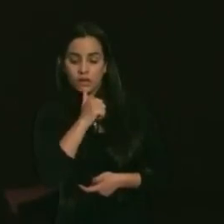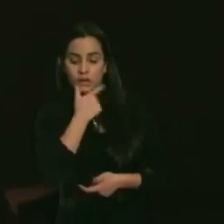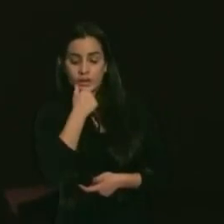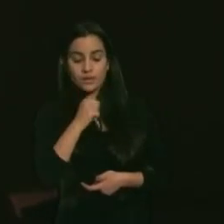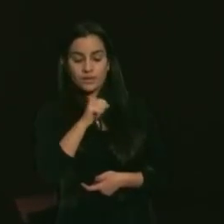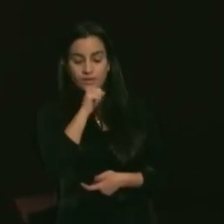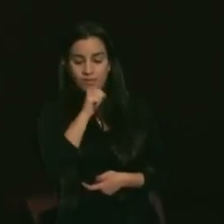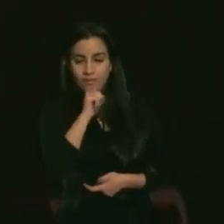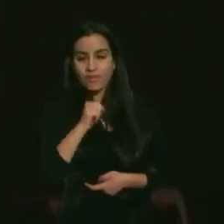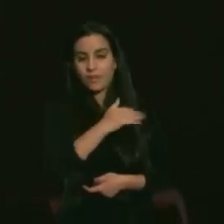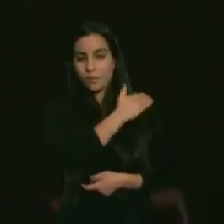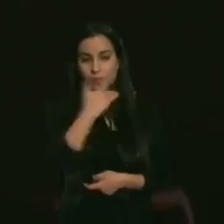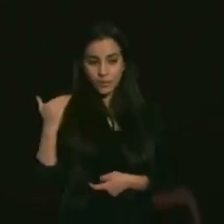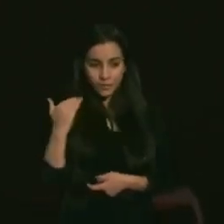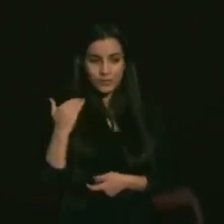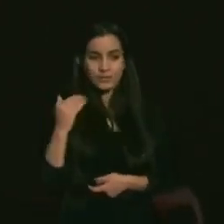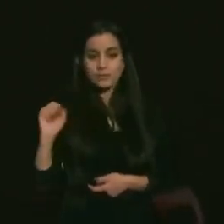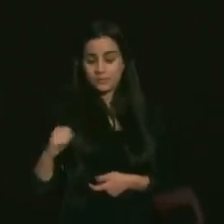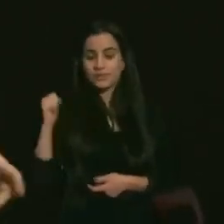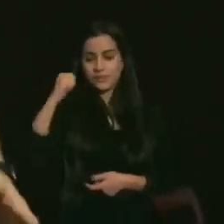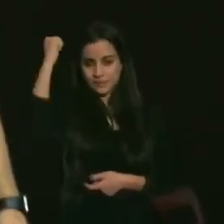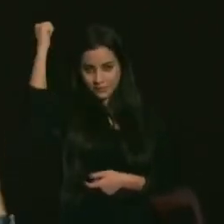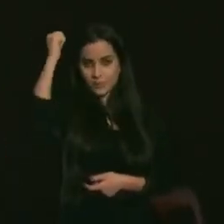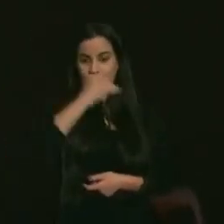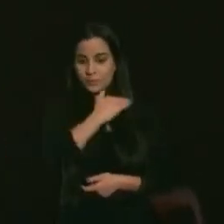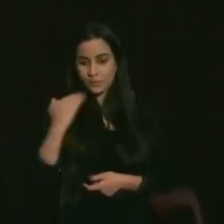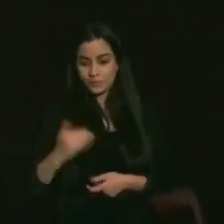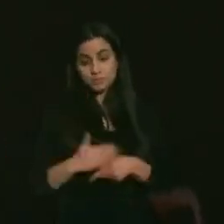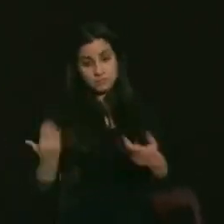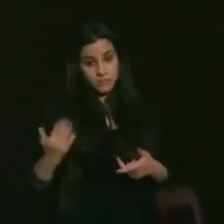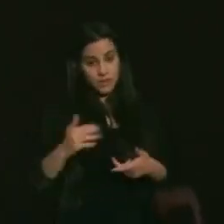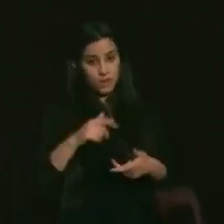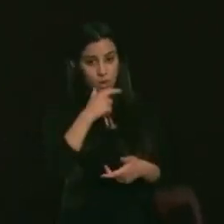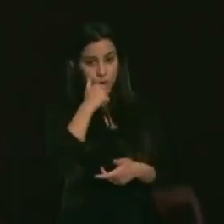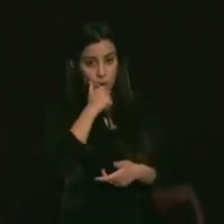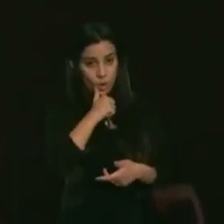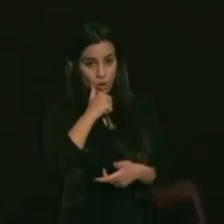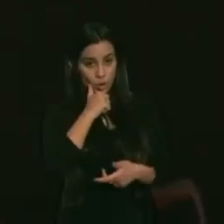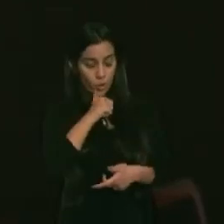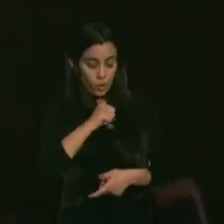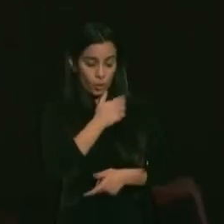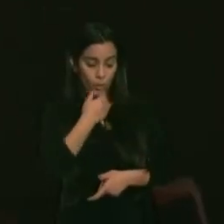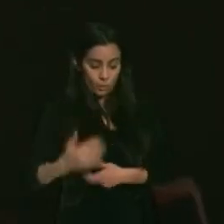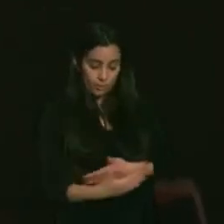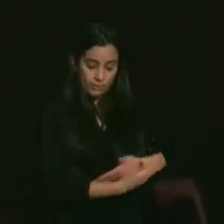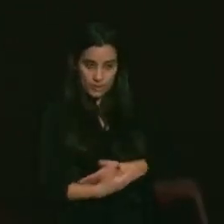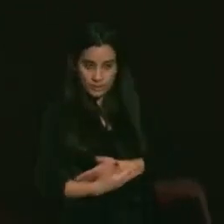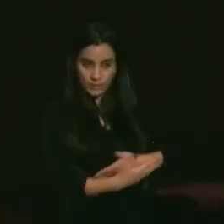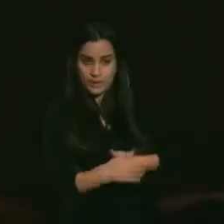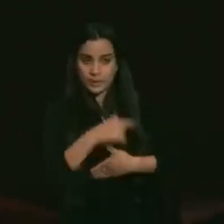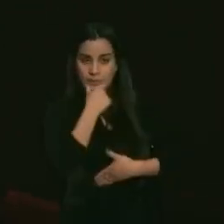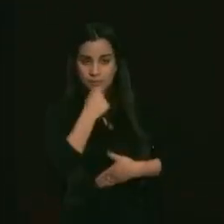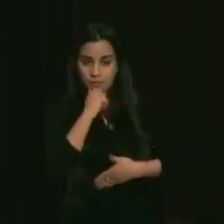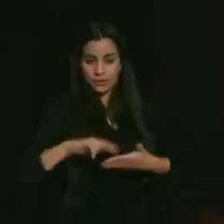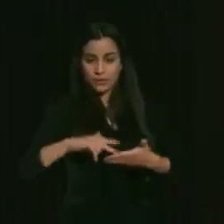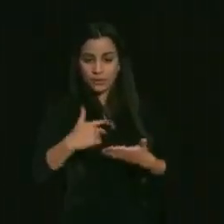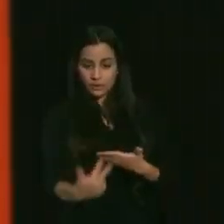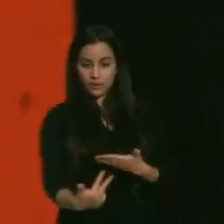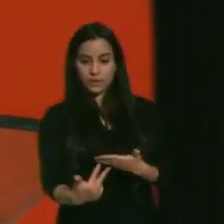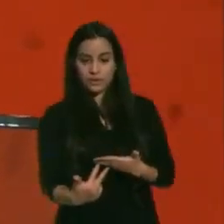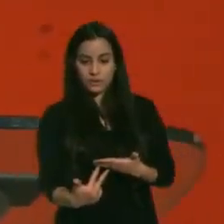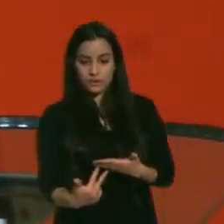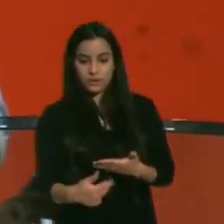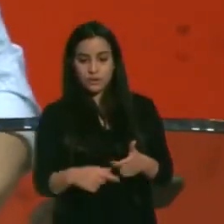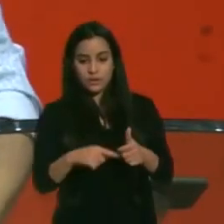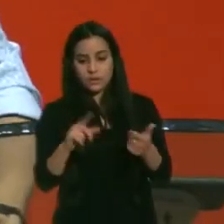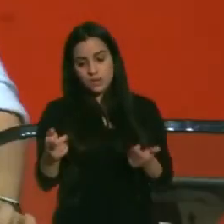Naquela correria o menino cai e fica paralítico. Mas é interessante porque esse menino é levado para um lugar